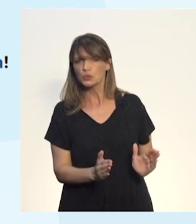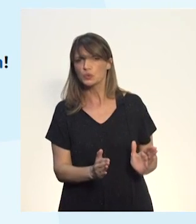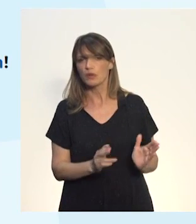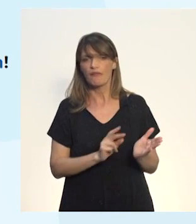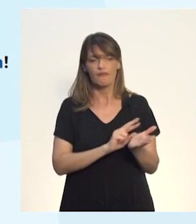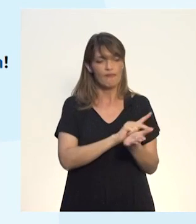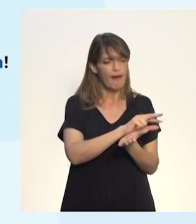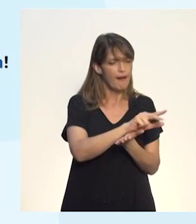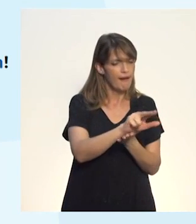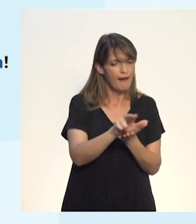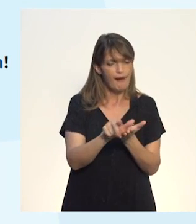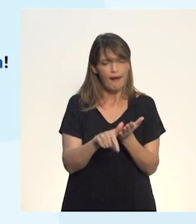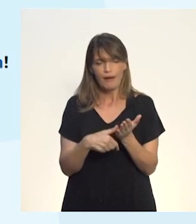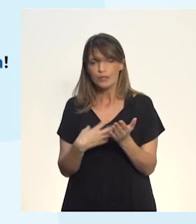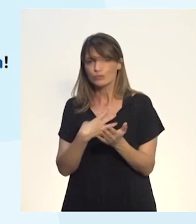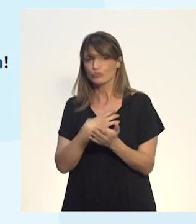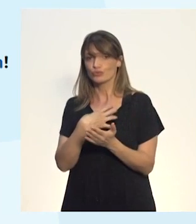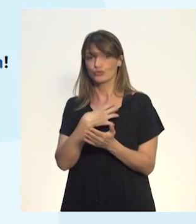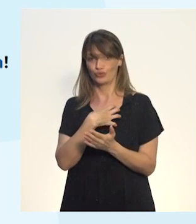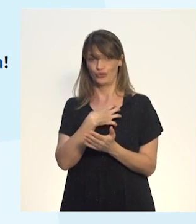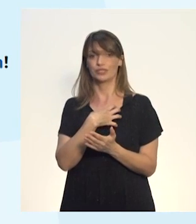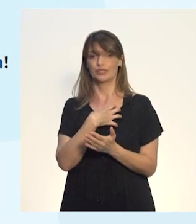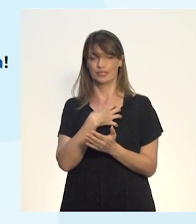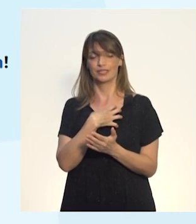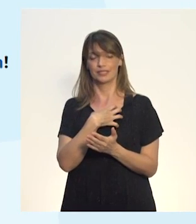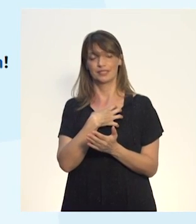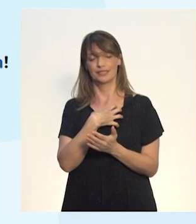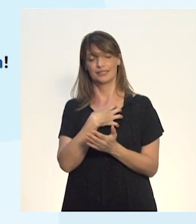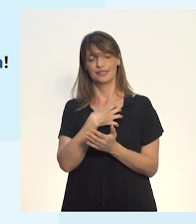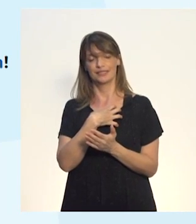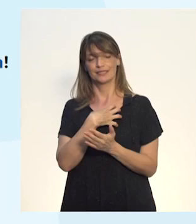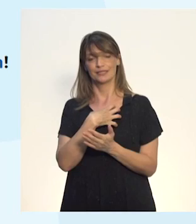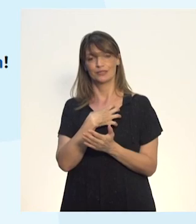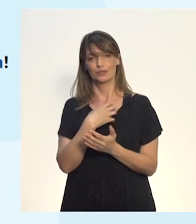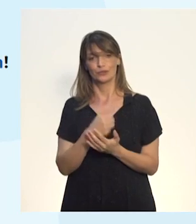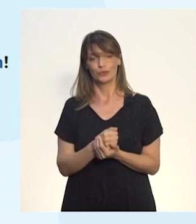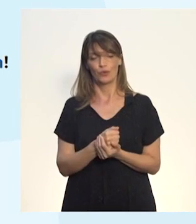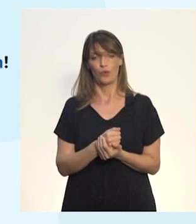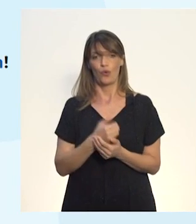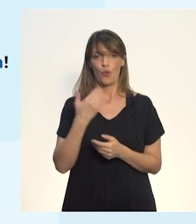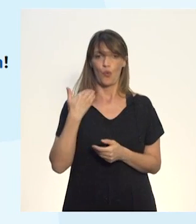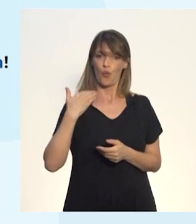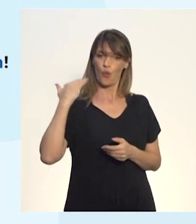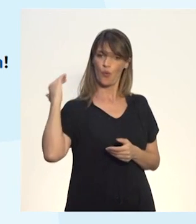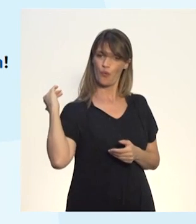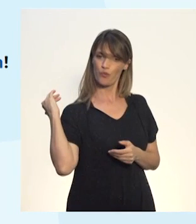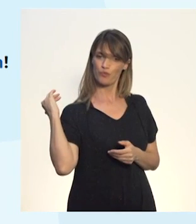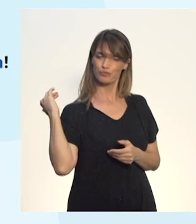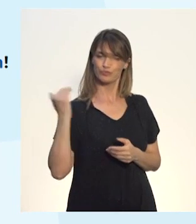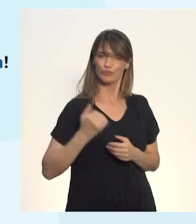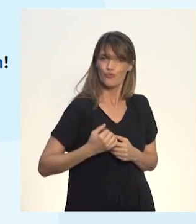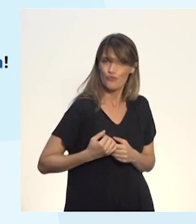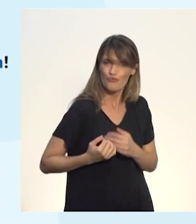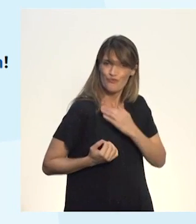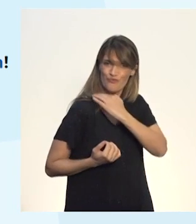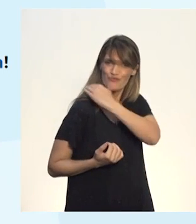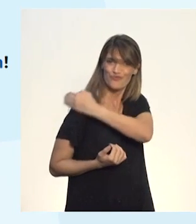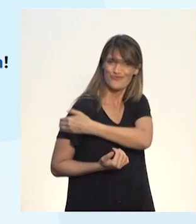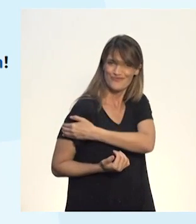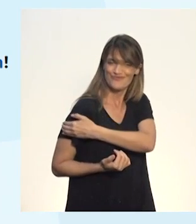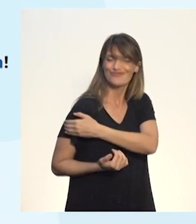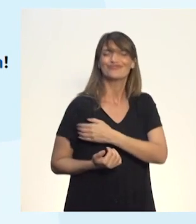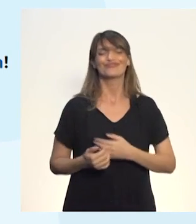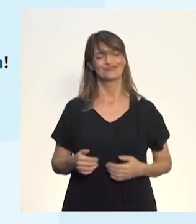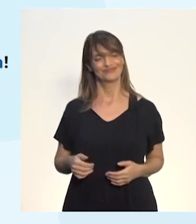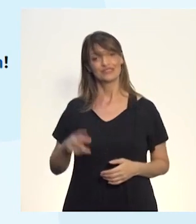diversos pontos de vista, tal como esse personagem corcunda, né, que habita essa